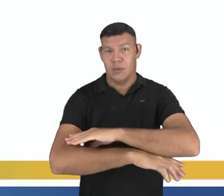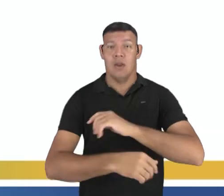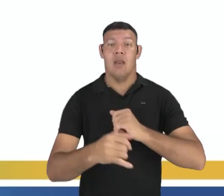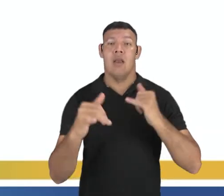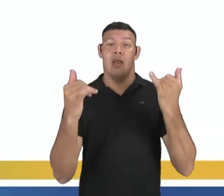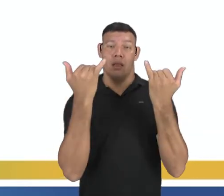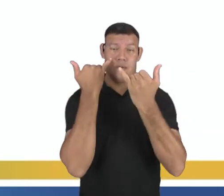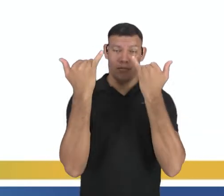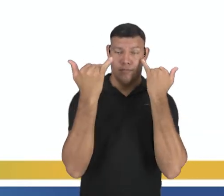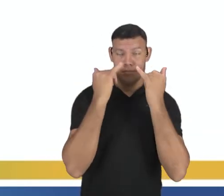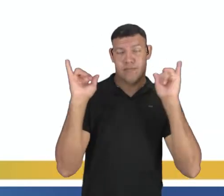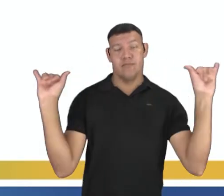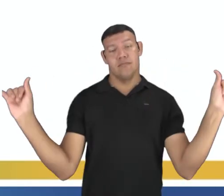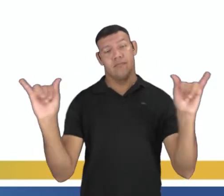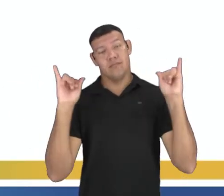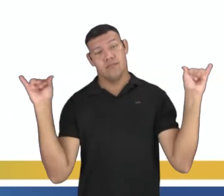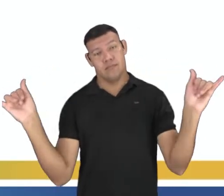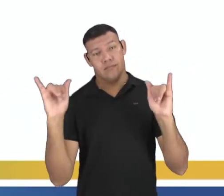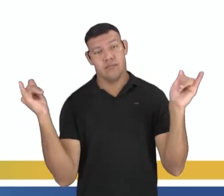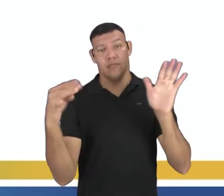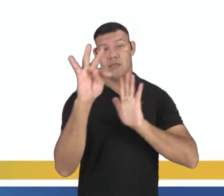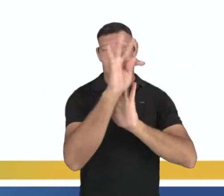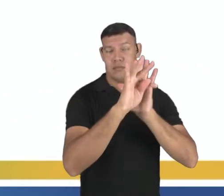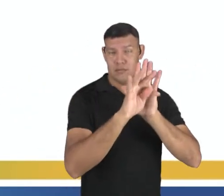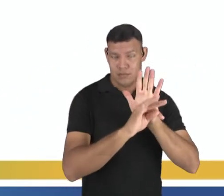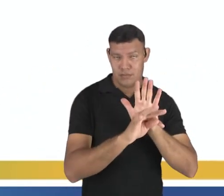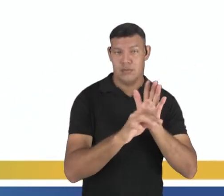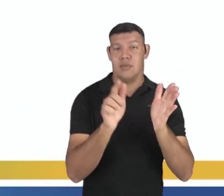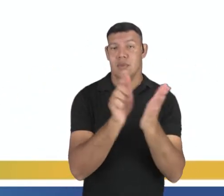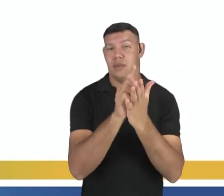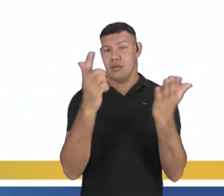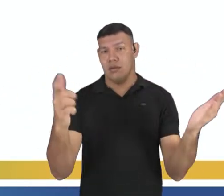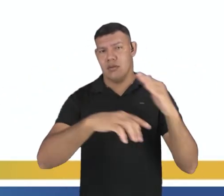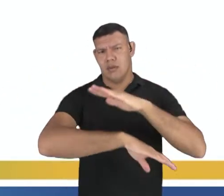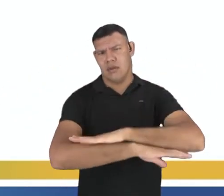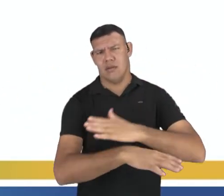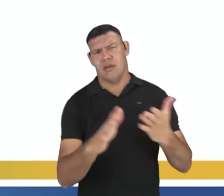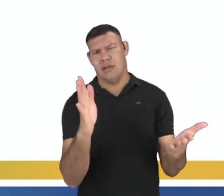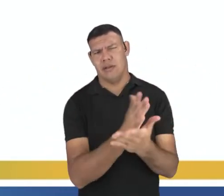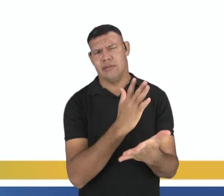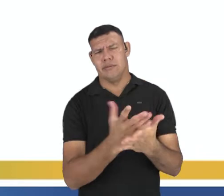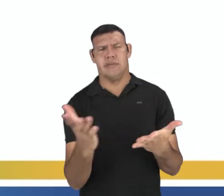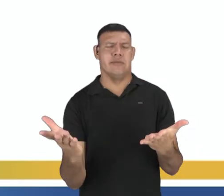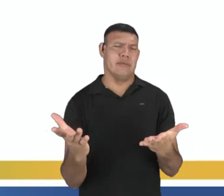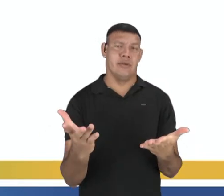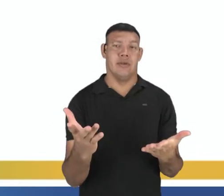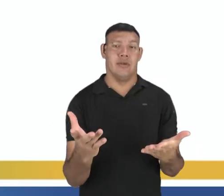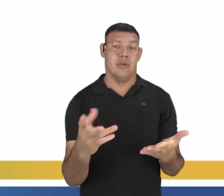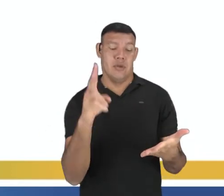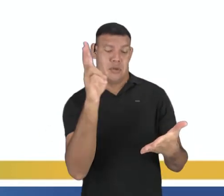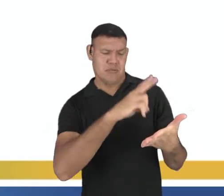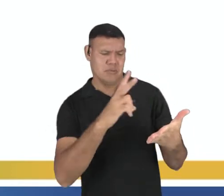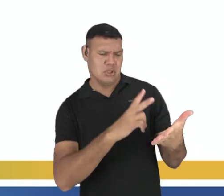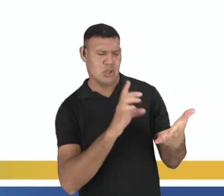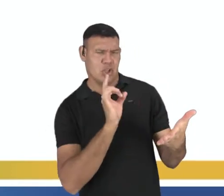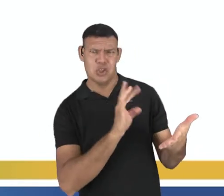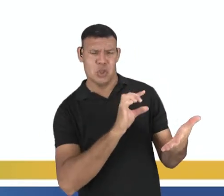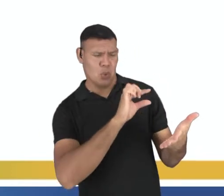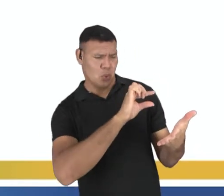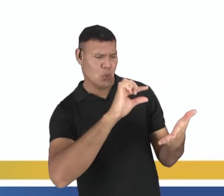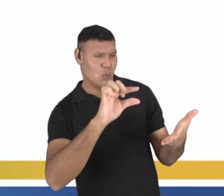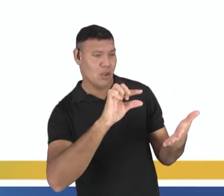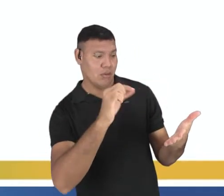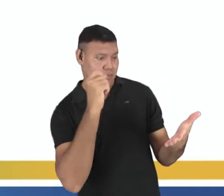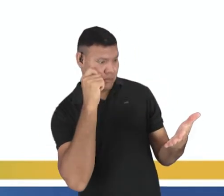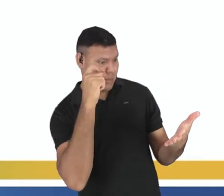texto jornalístico. Sendo comum muitos leitores que leiam apenas o lead de cada matéria. E aí aquele lead